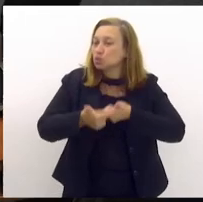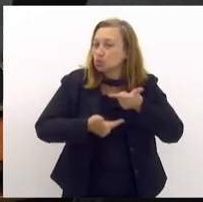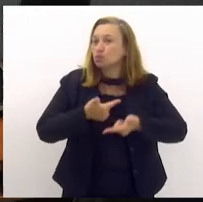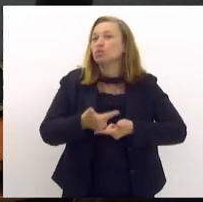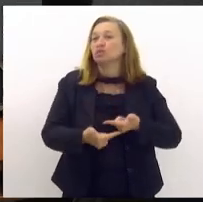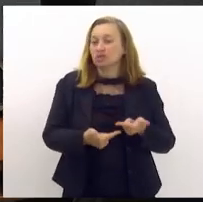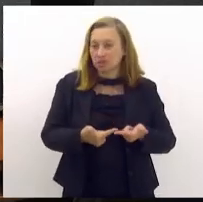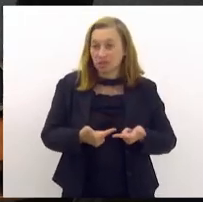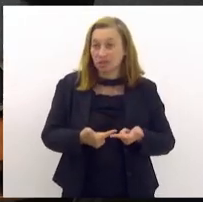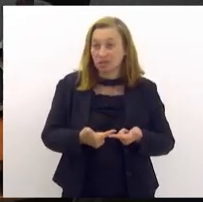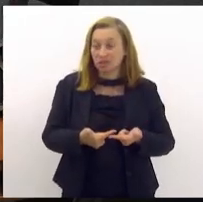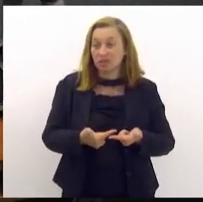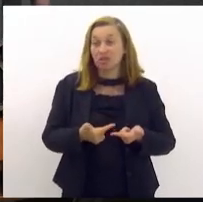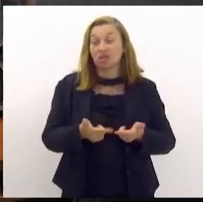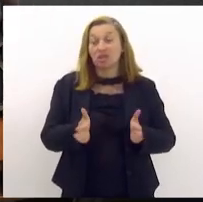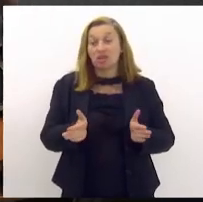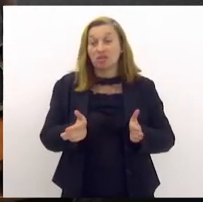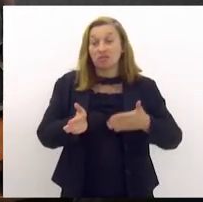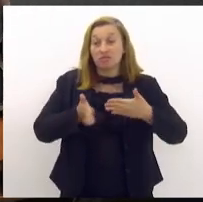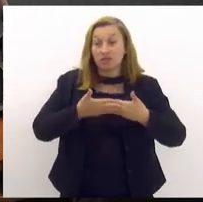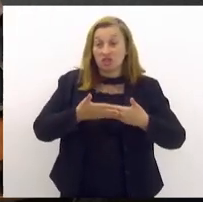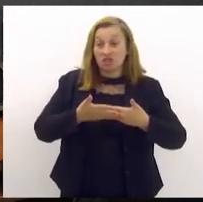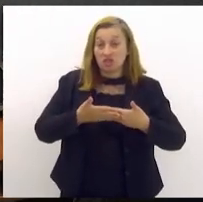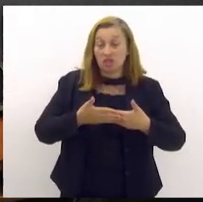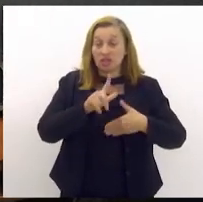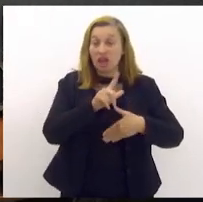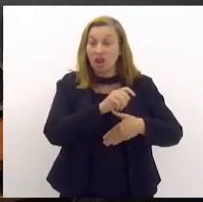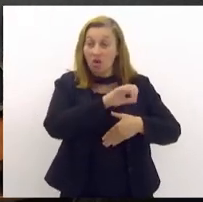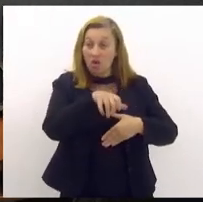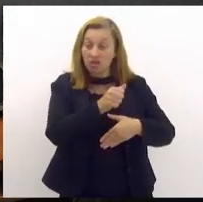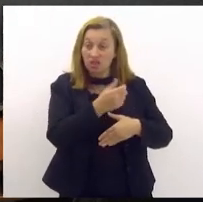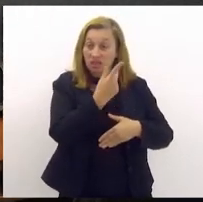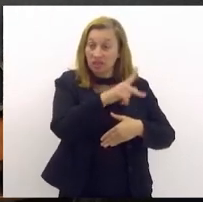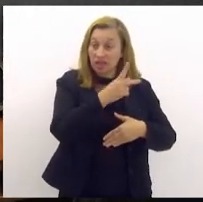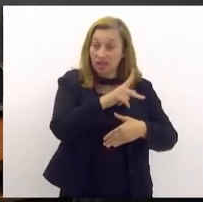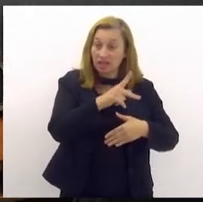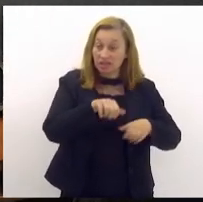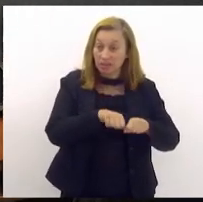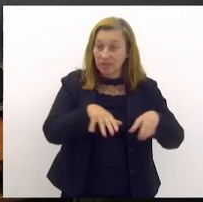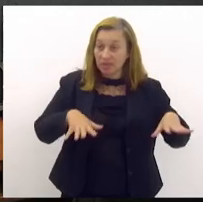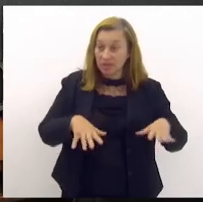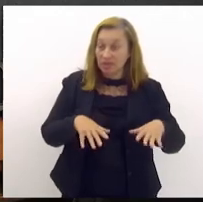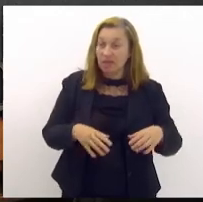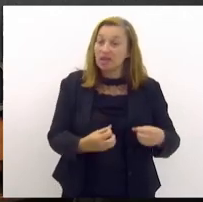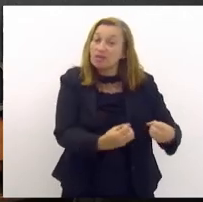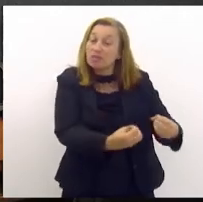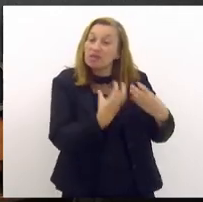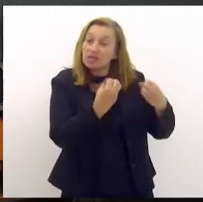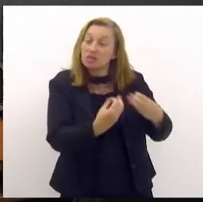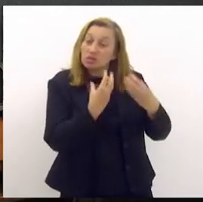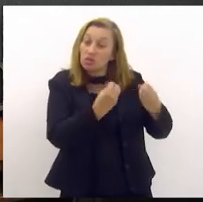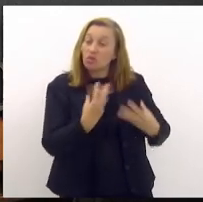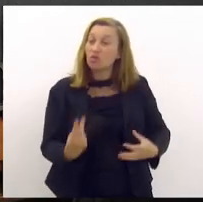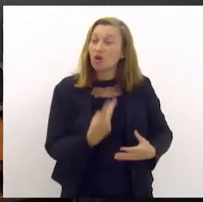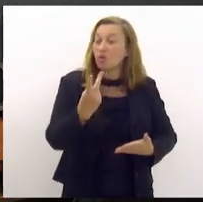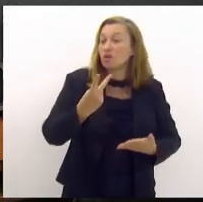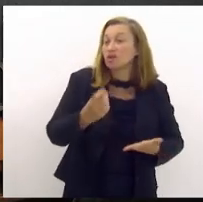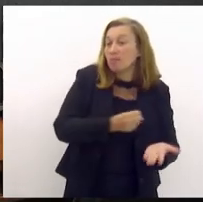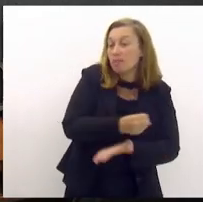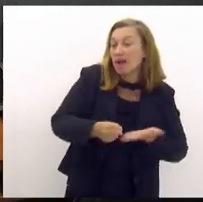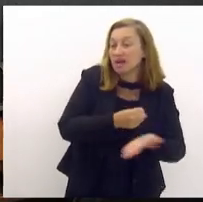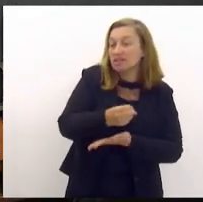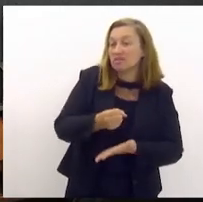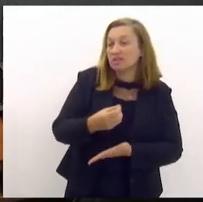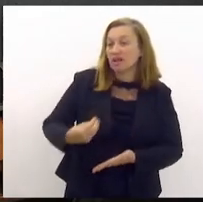estabelecimento praticamente fechado na pandemia, que me levou para ajudar, me ensinou valores dali da vida básico, que não importa direita